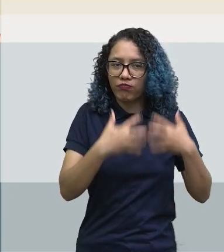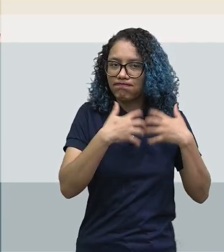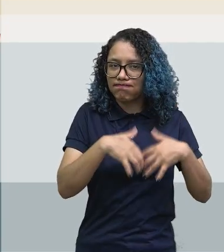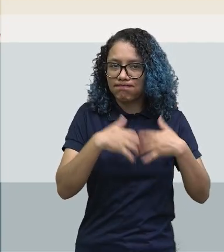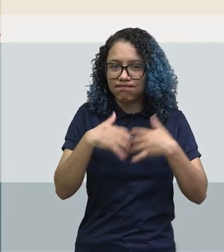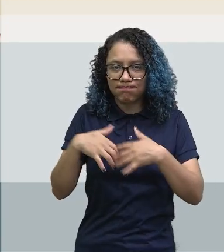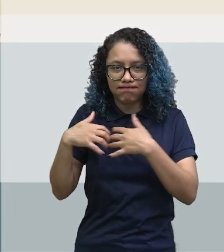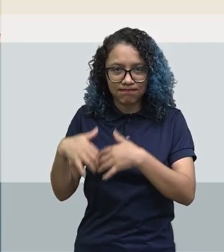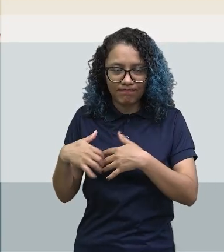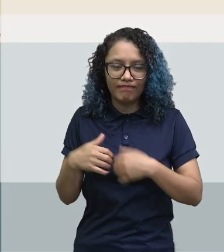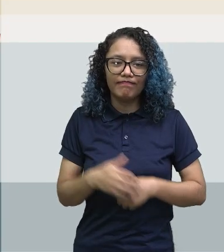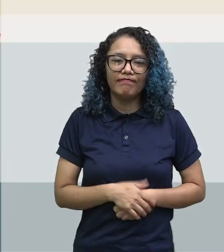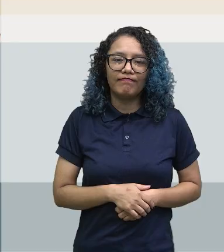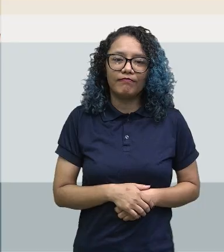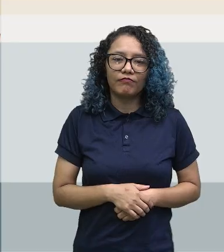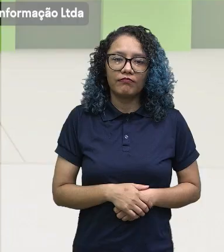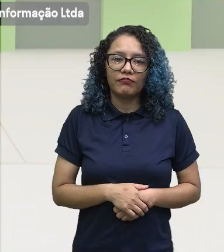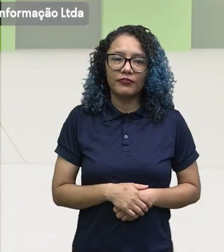organismo.